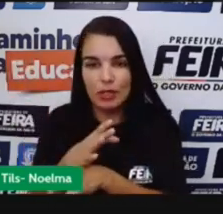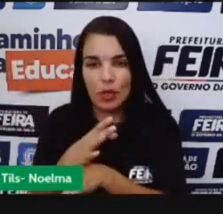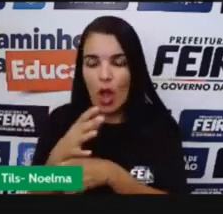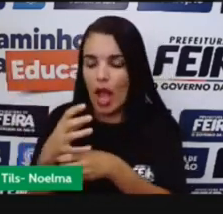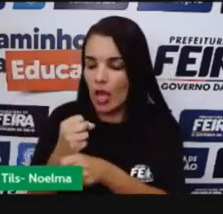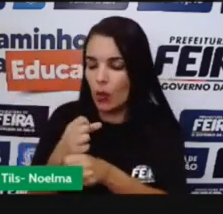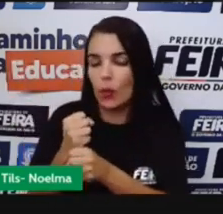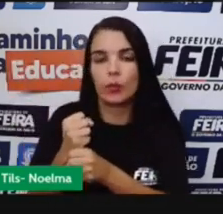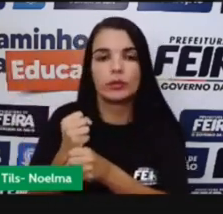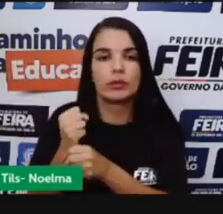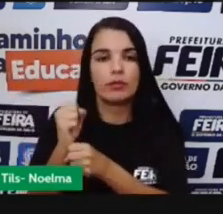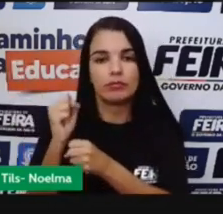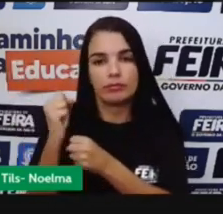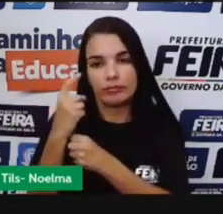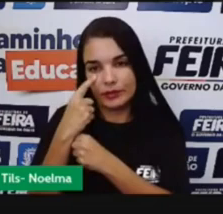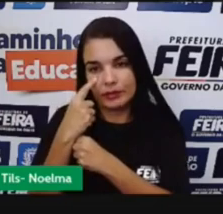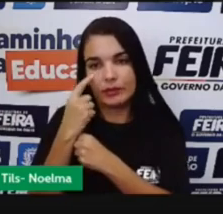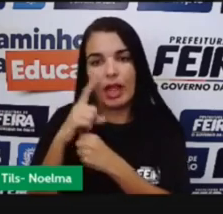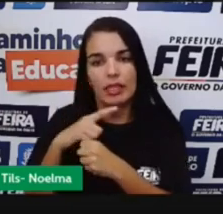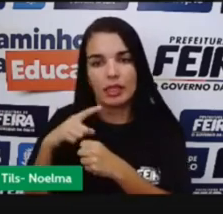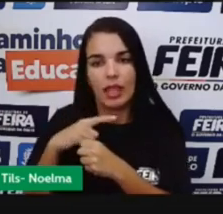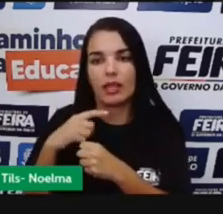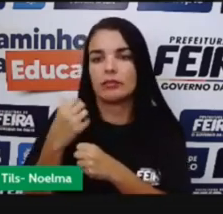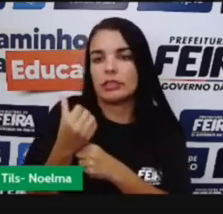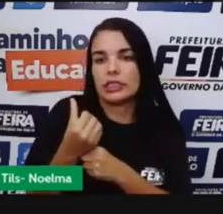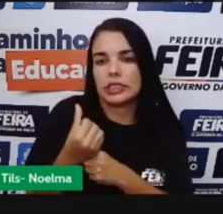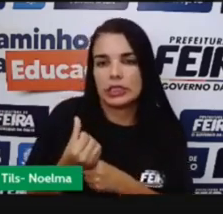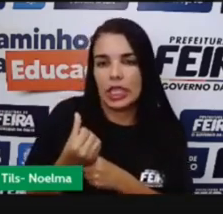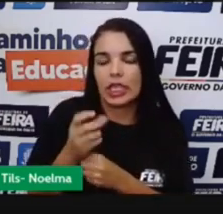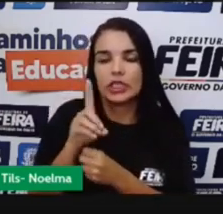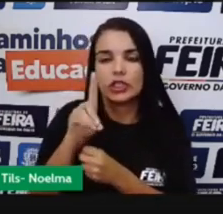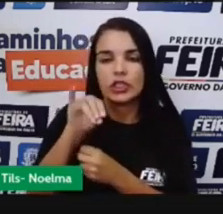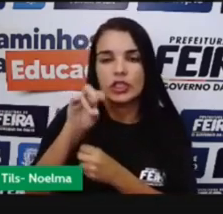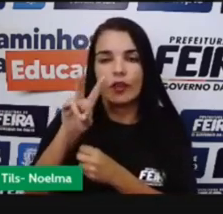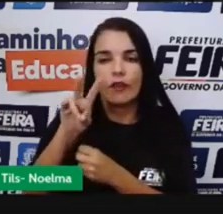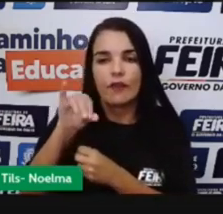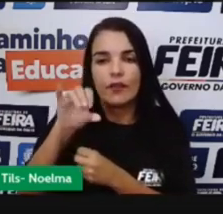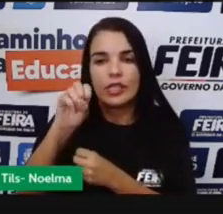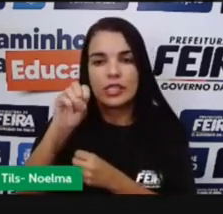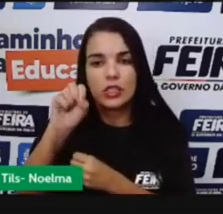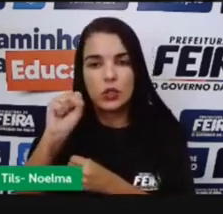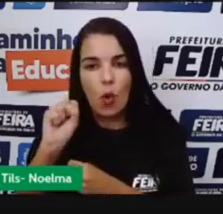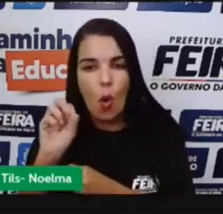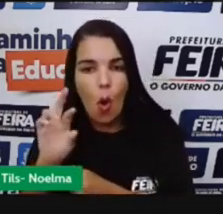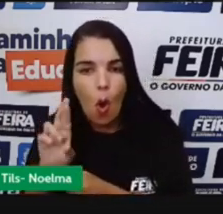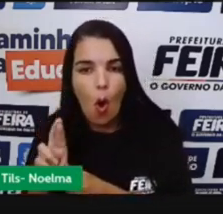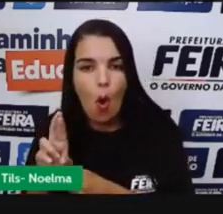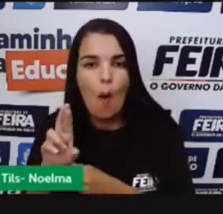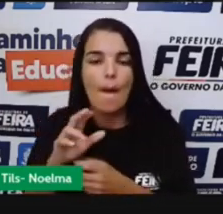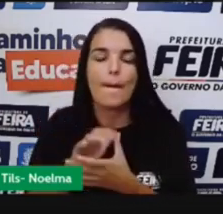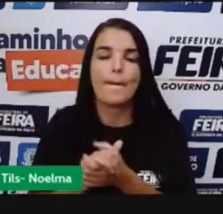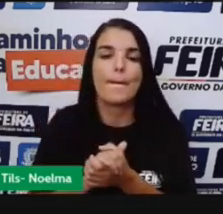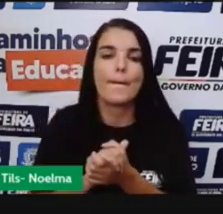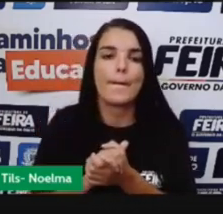o dividendo, divisor, desculpa, nós temos o divisor aqui.